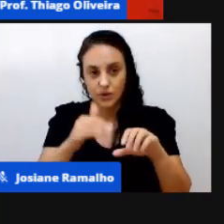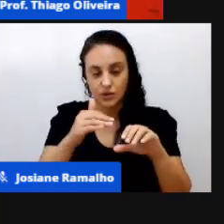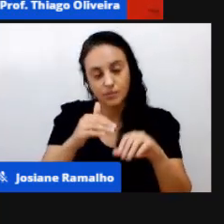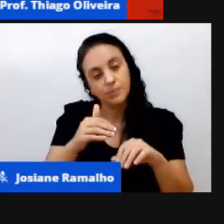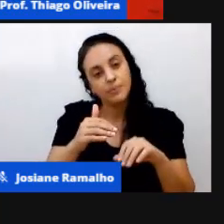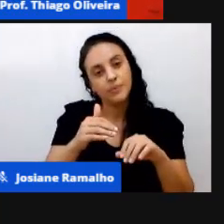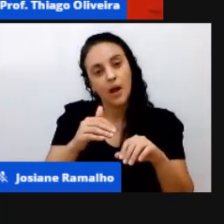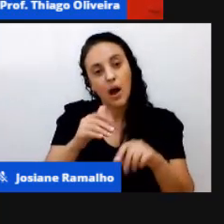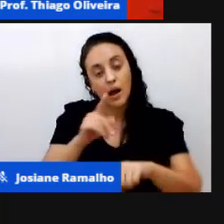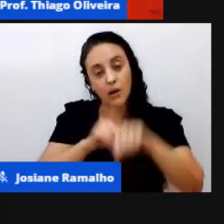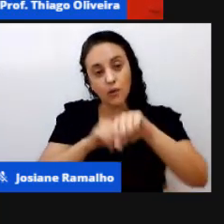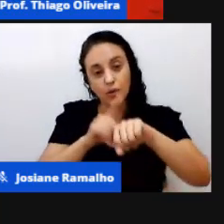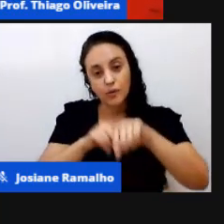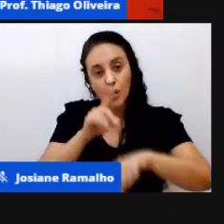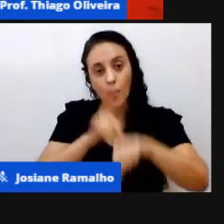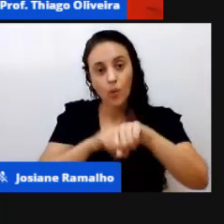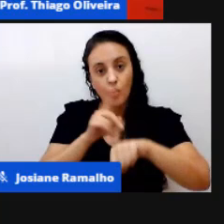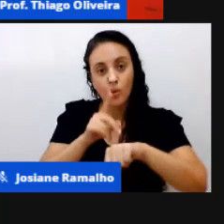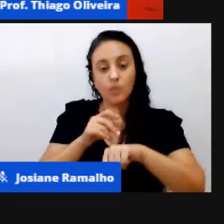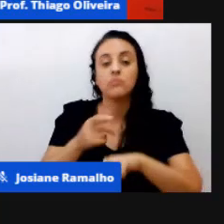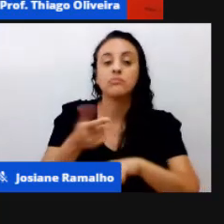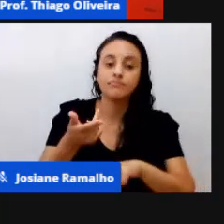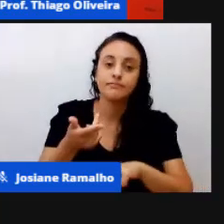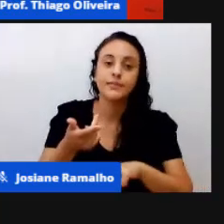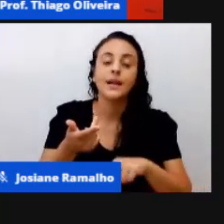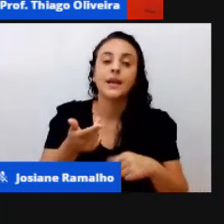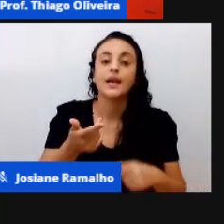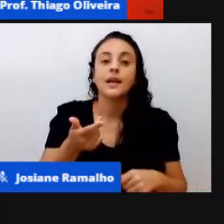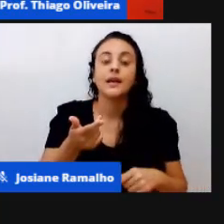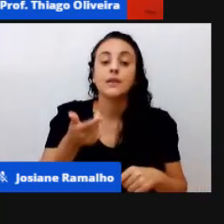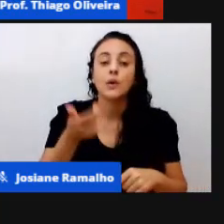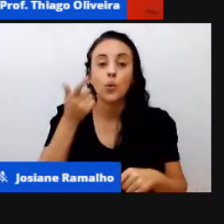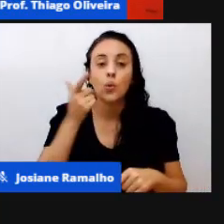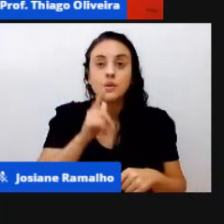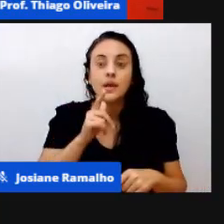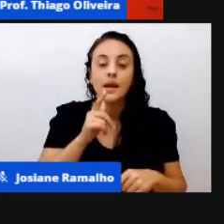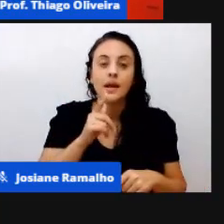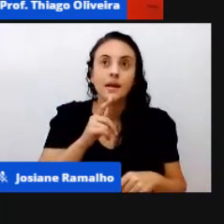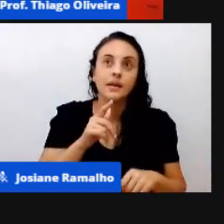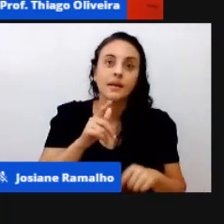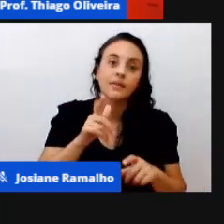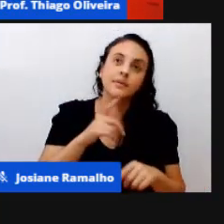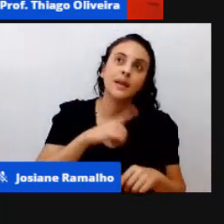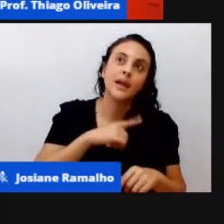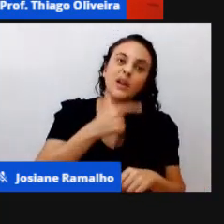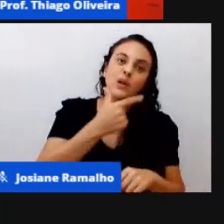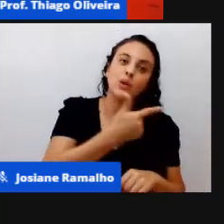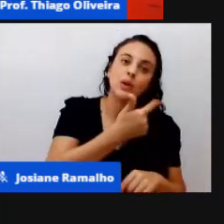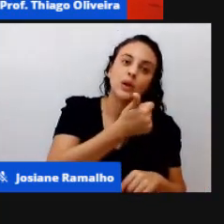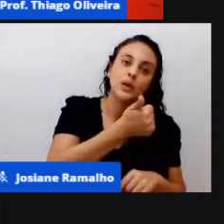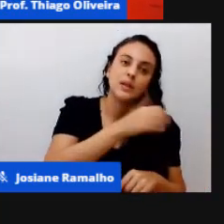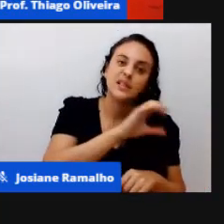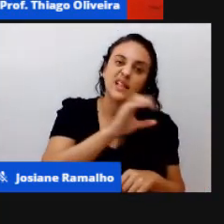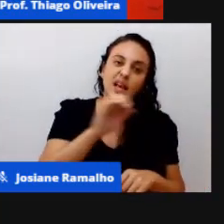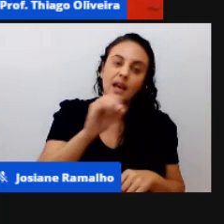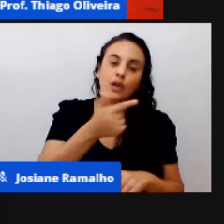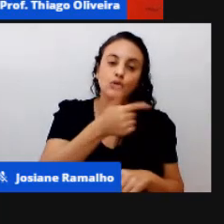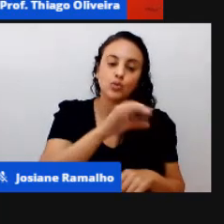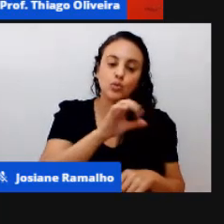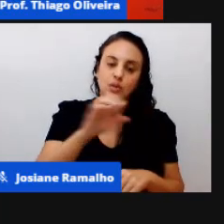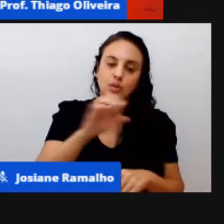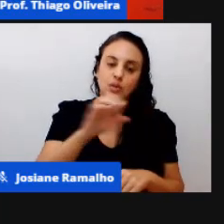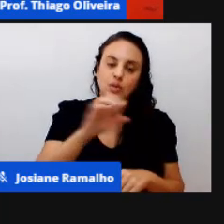você não consegue fazer por meio de WhatsApp, e você consegue inserir lá 200, 250 pessoas, então